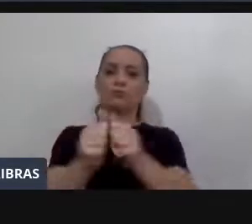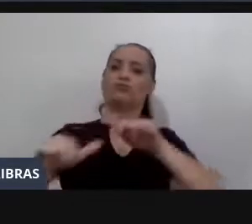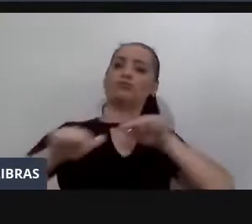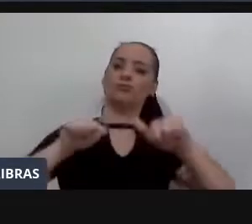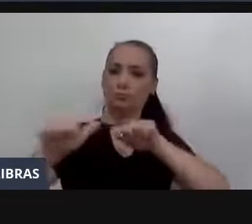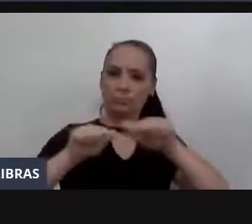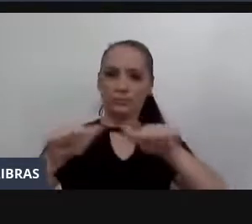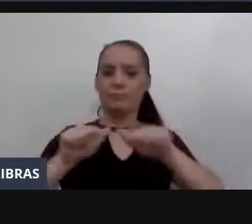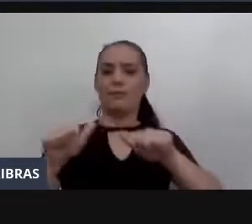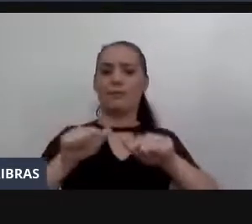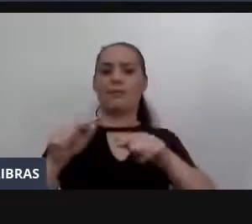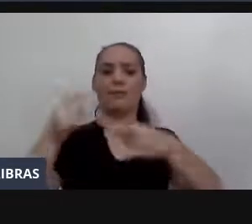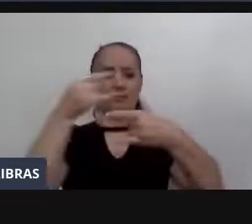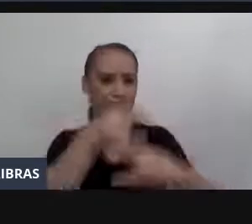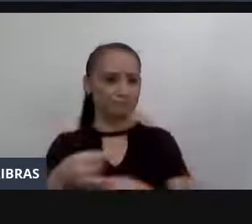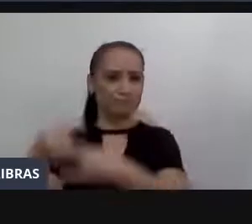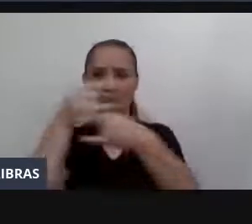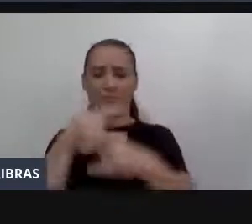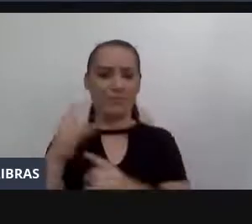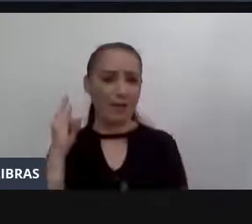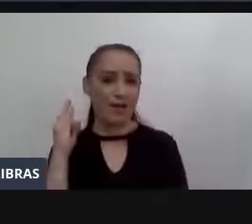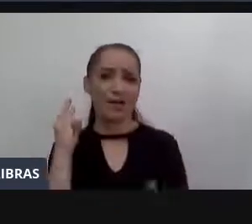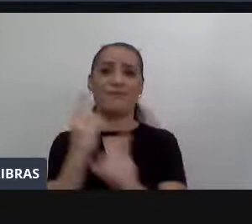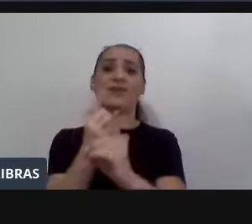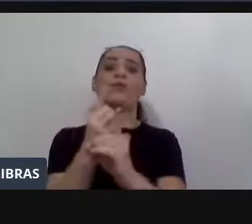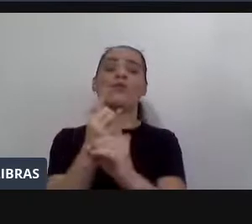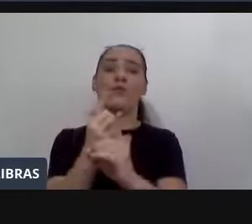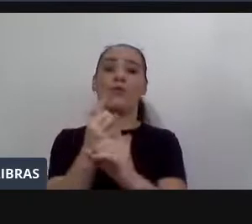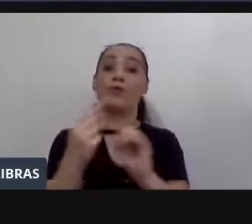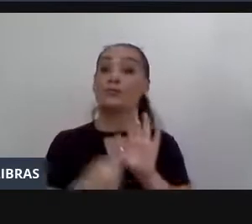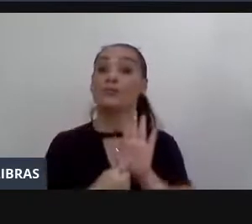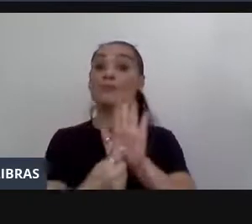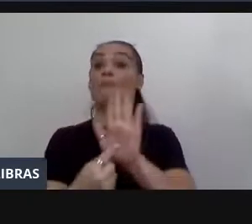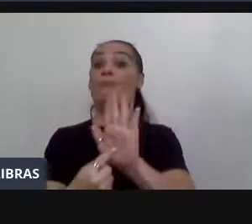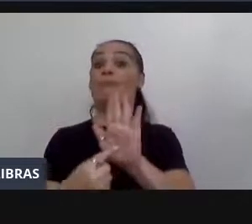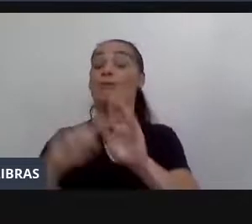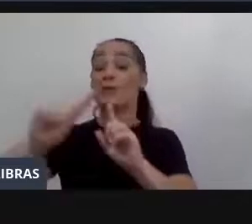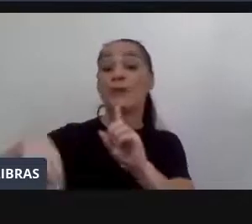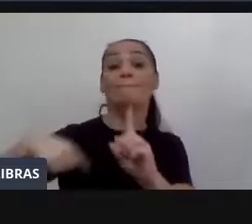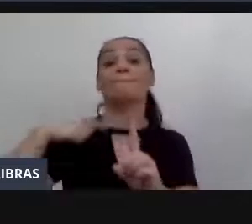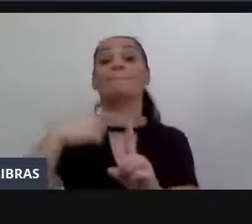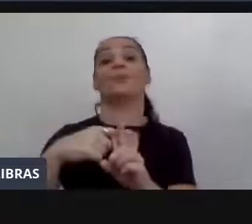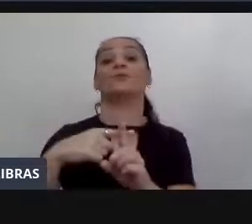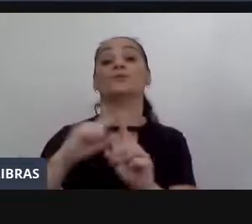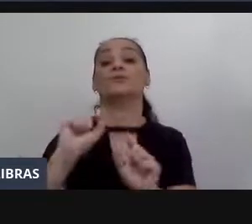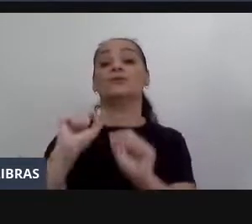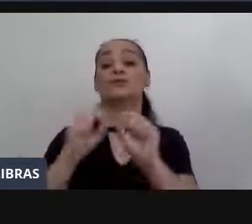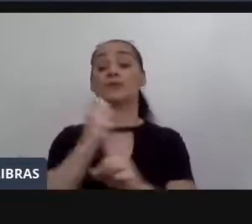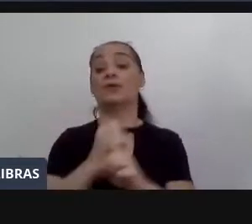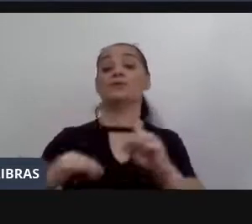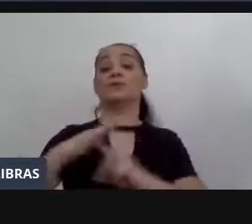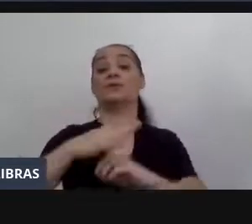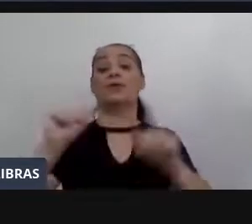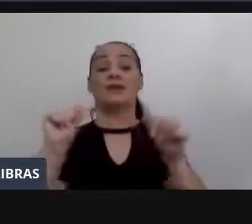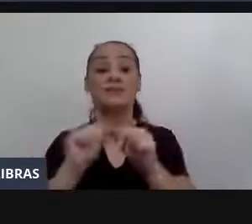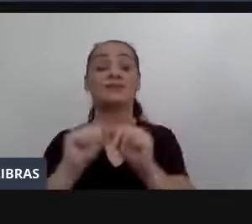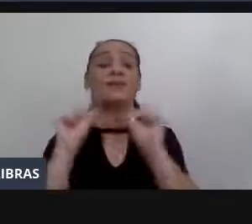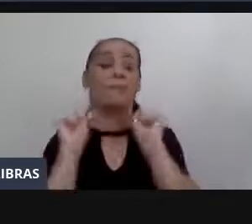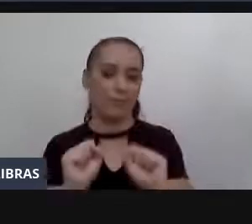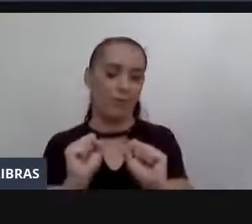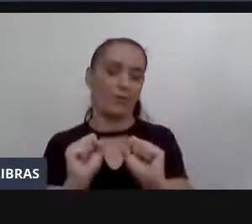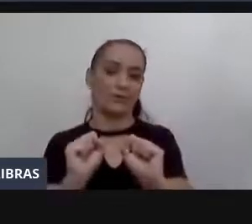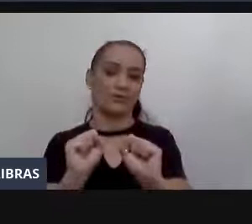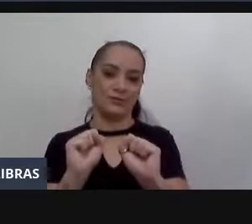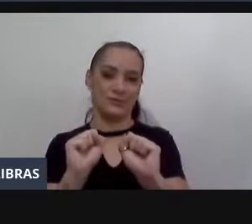mesa, esse encontro, é um reflexo positivo daquilo que a sociedade pode fazer. Primeiro temos, eu só